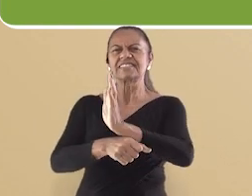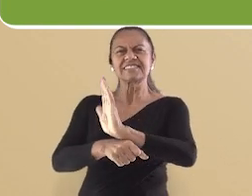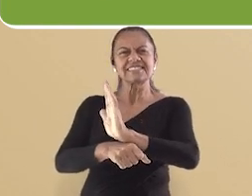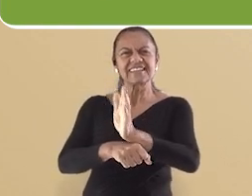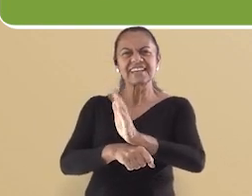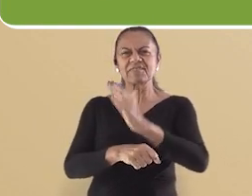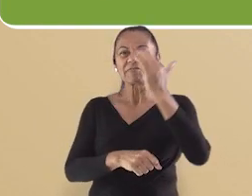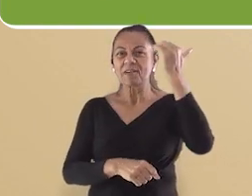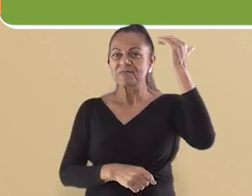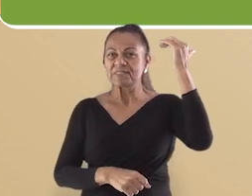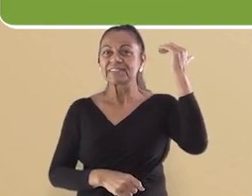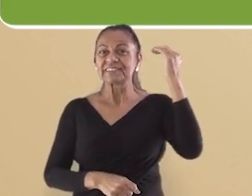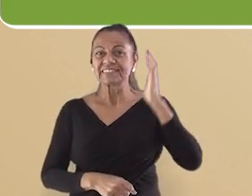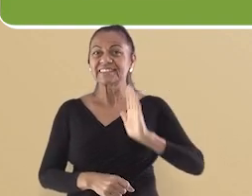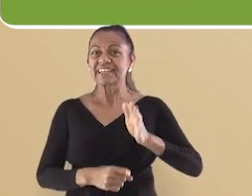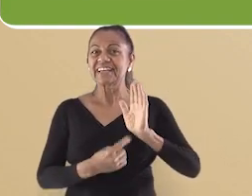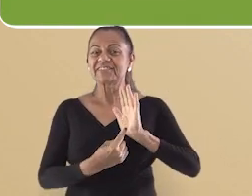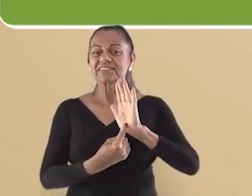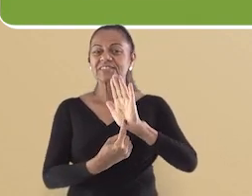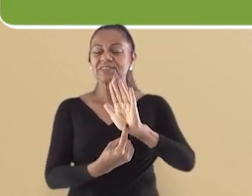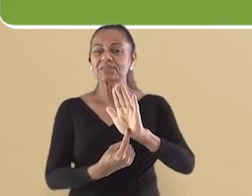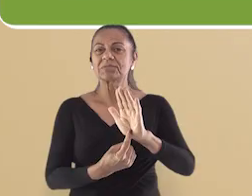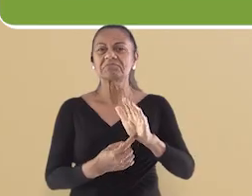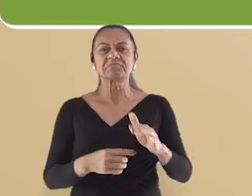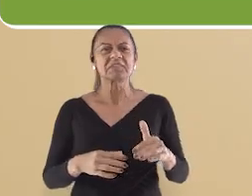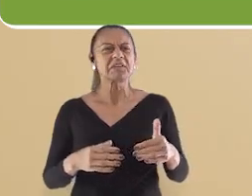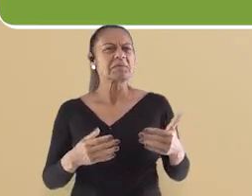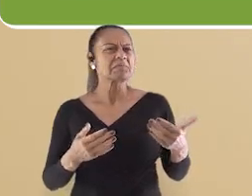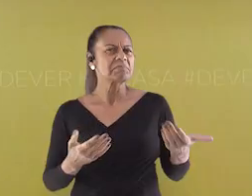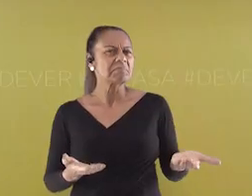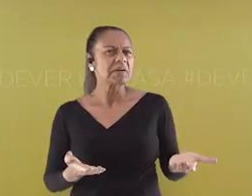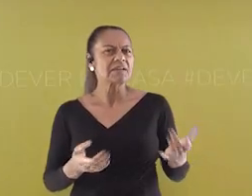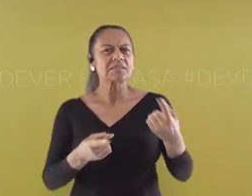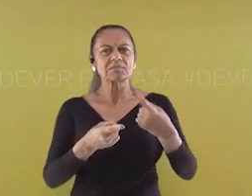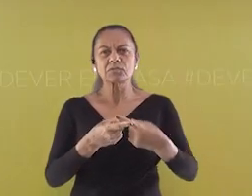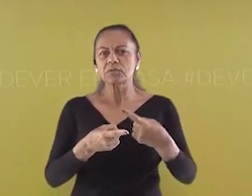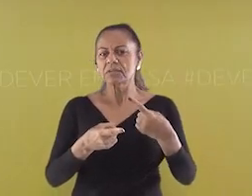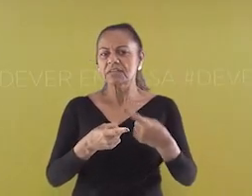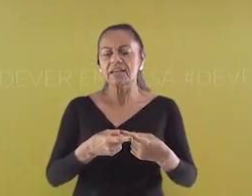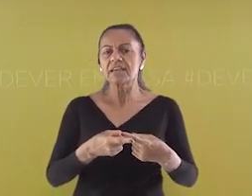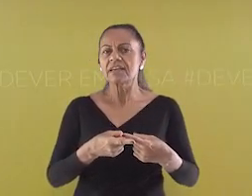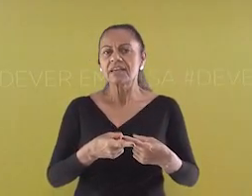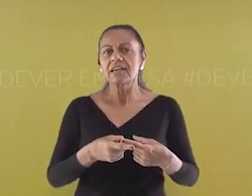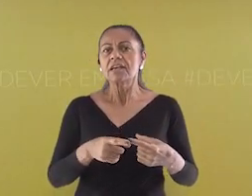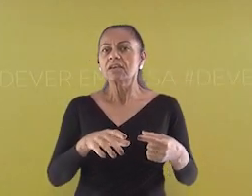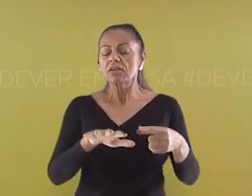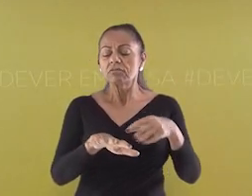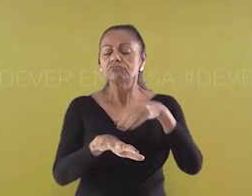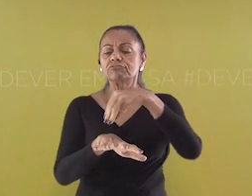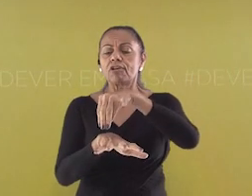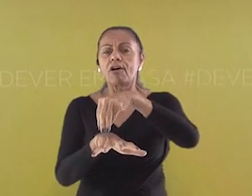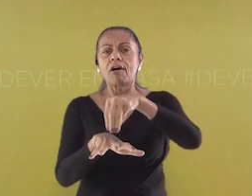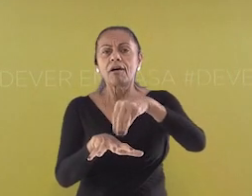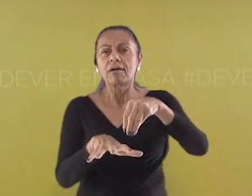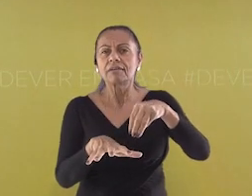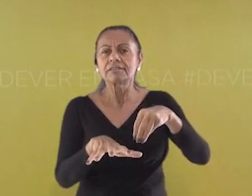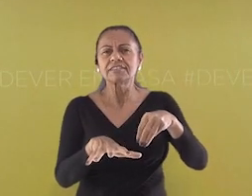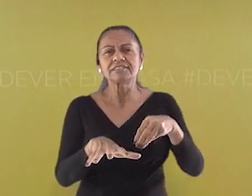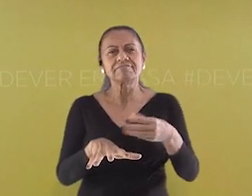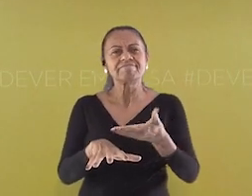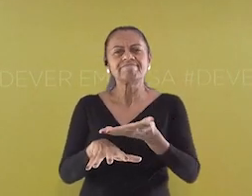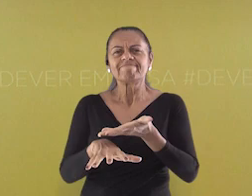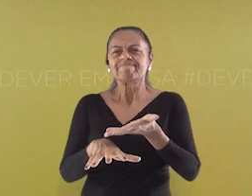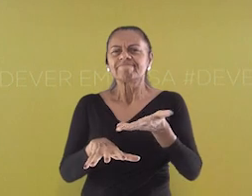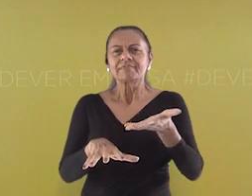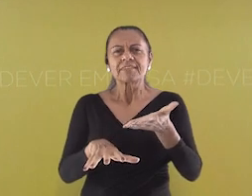a trilogia Jurassic World e Ammonite. Mas por que os fósseis são tão fascinantes para